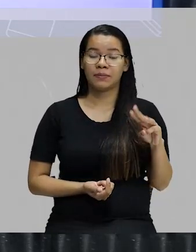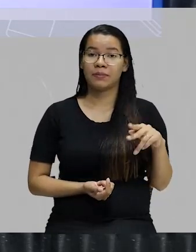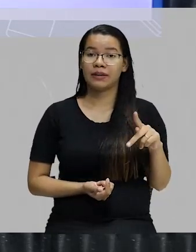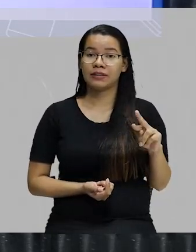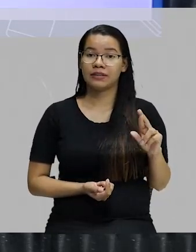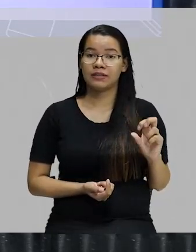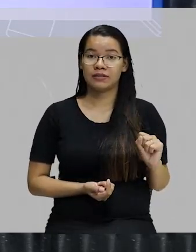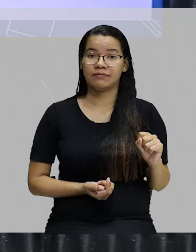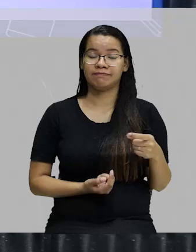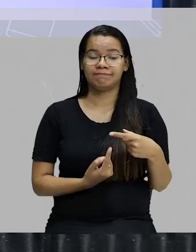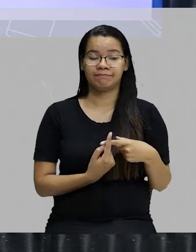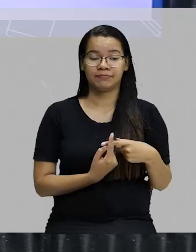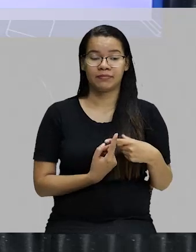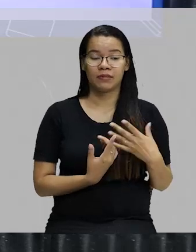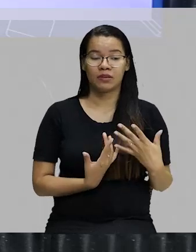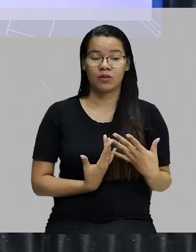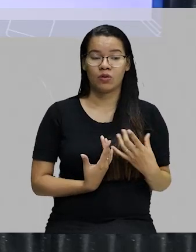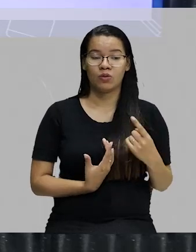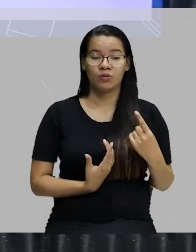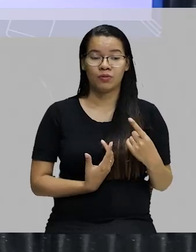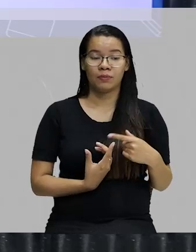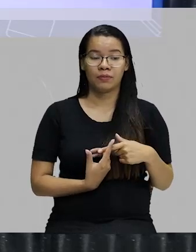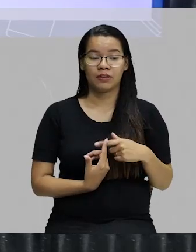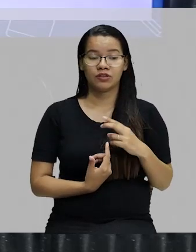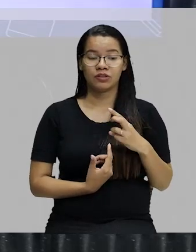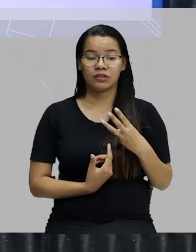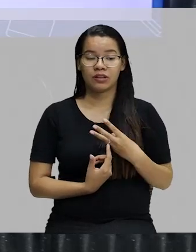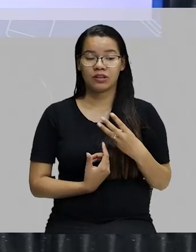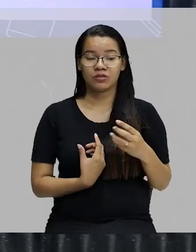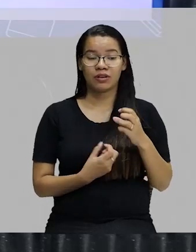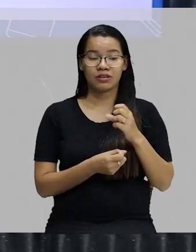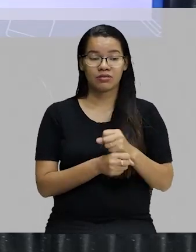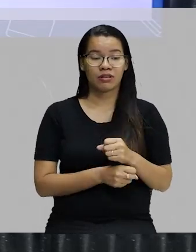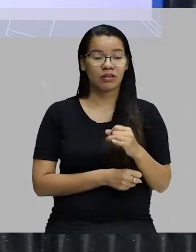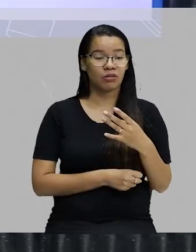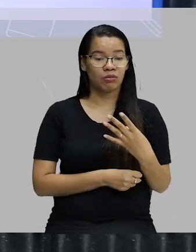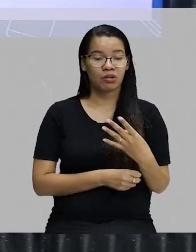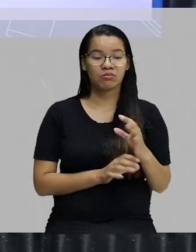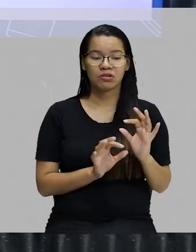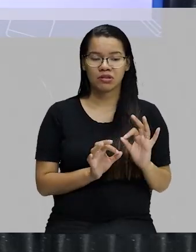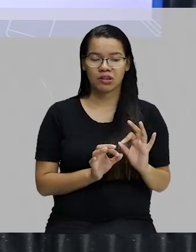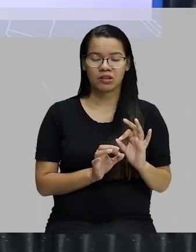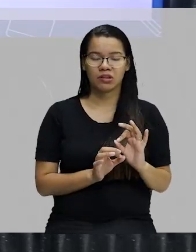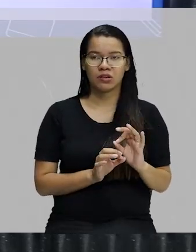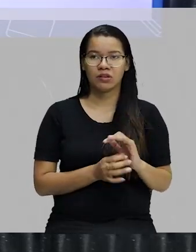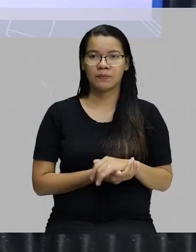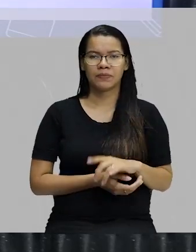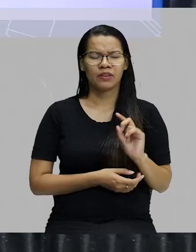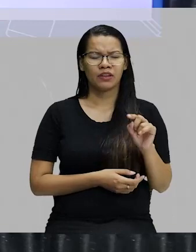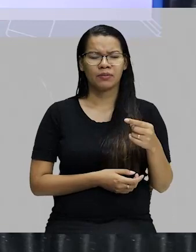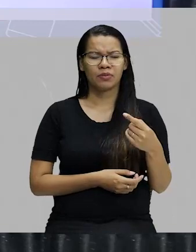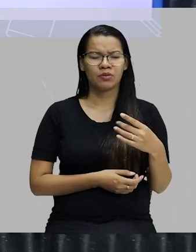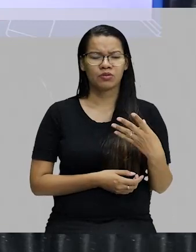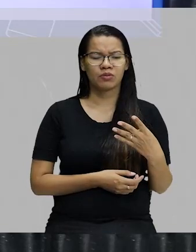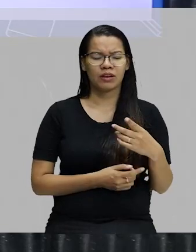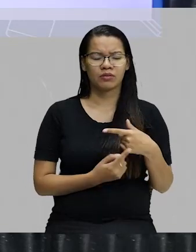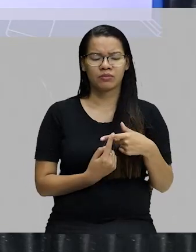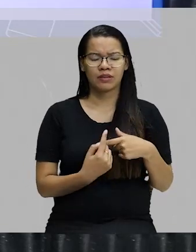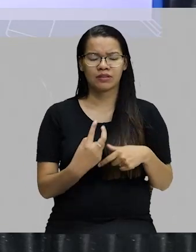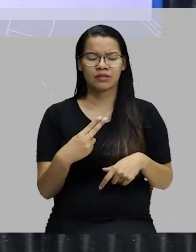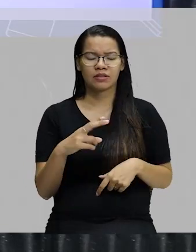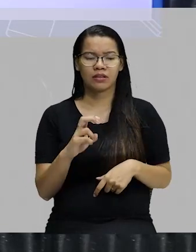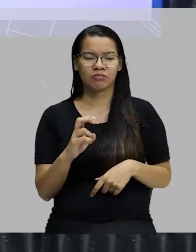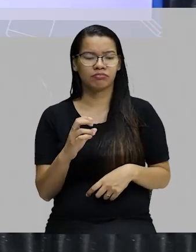somados. E esse 1 mais 3, 4, certinho. Depois, 4 mais